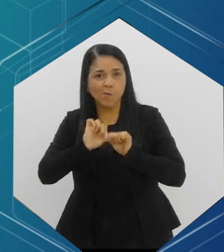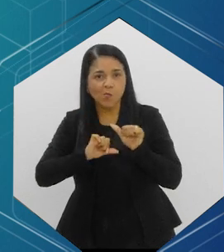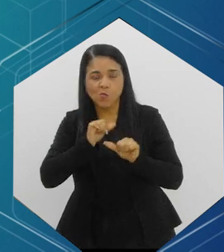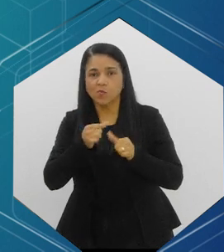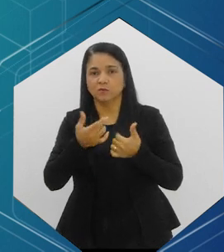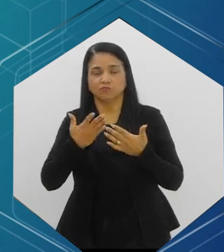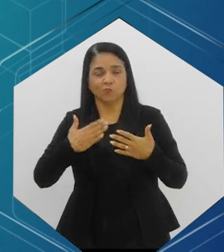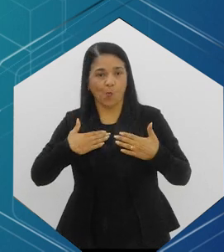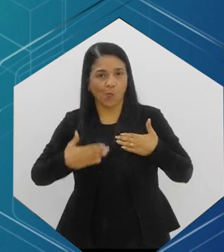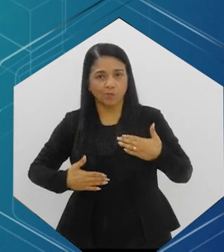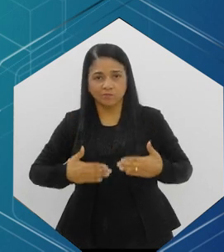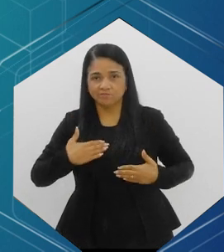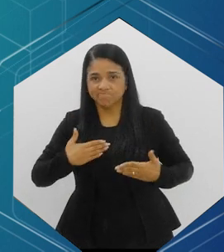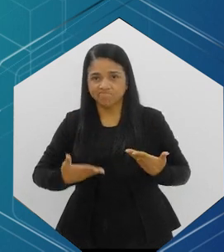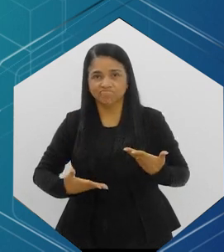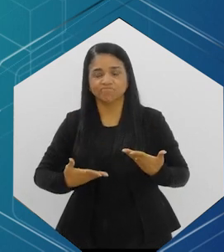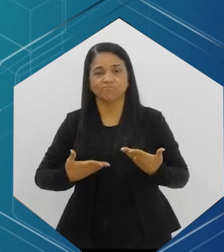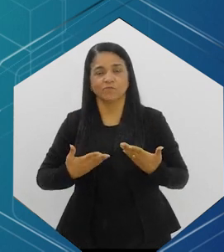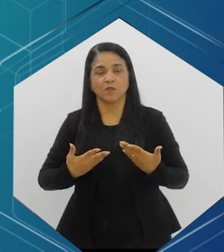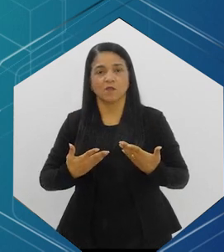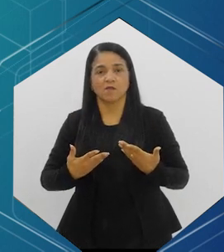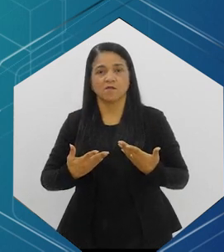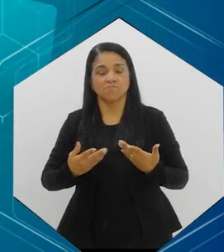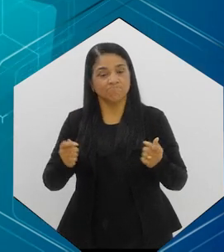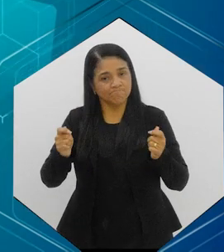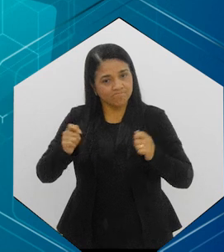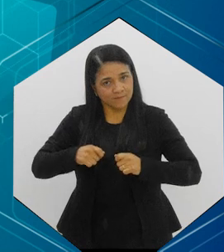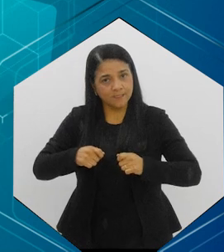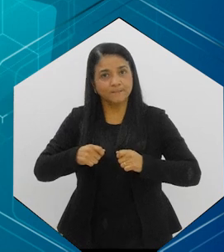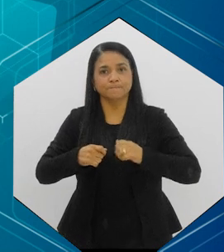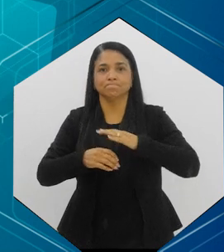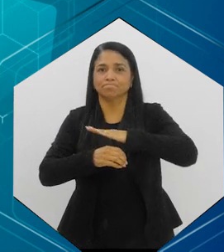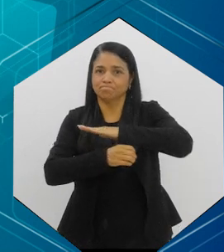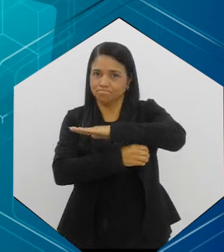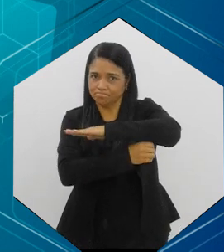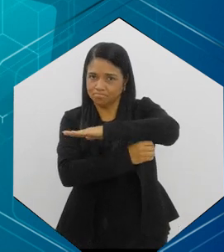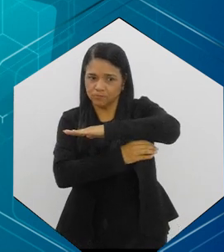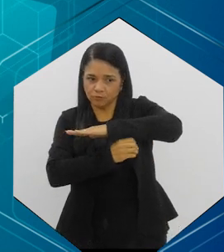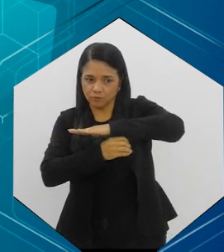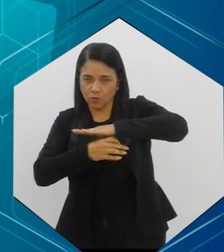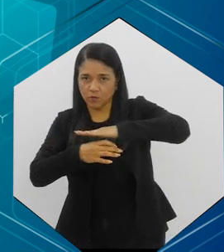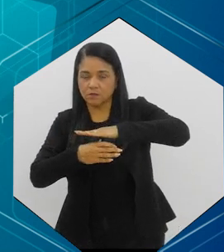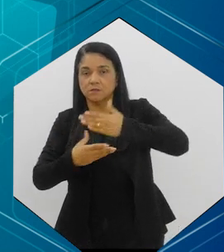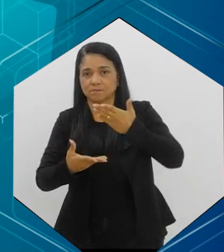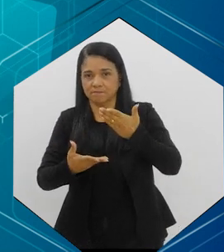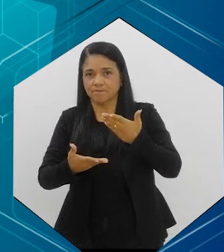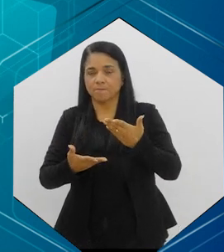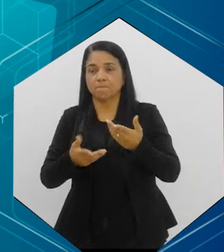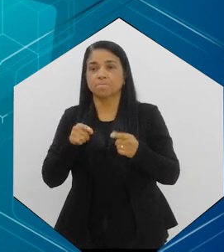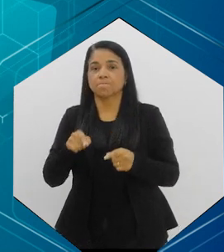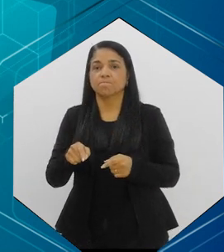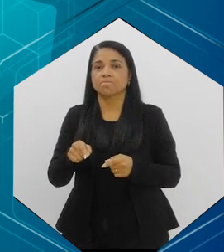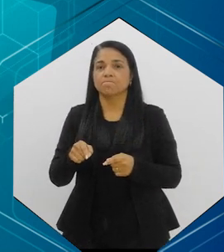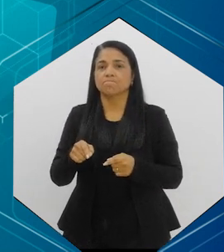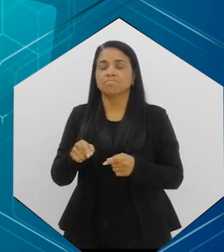hormônios no organismo, dando possibilidade de trombose. E com relação